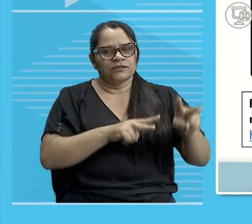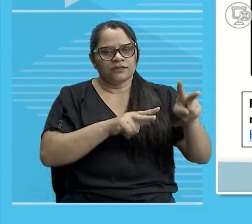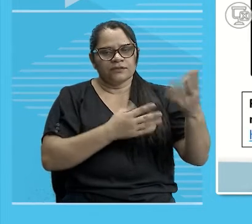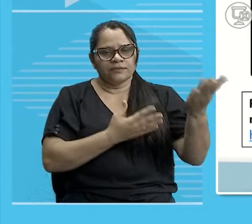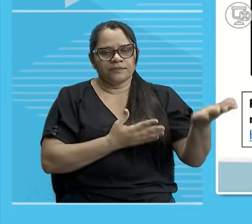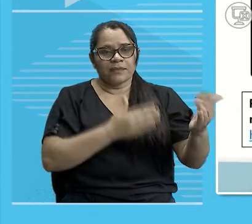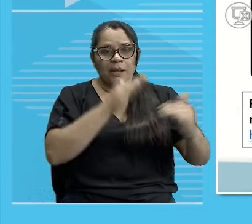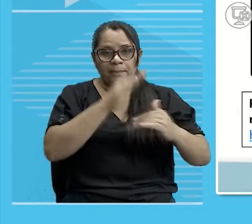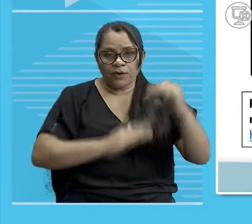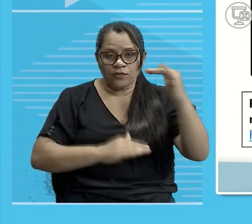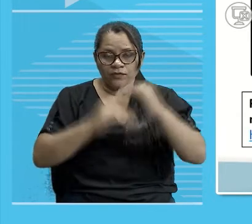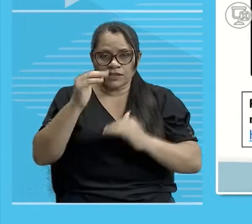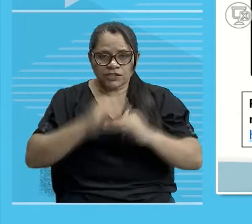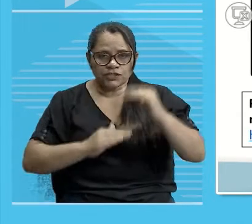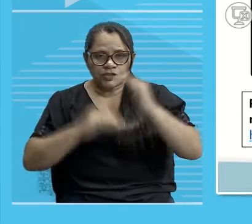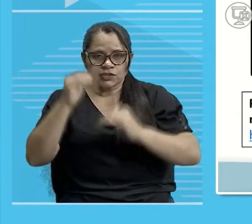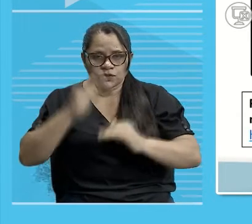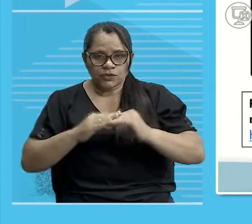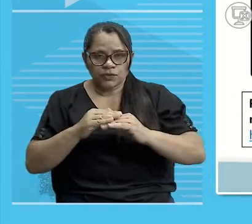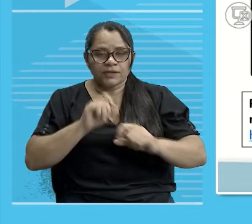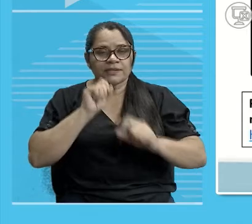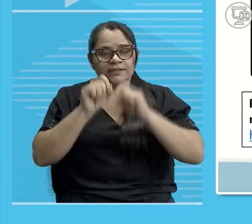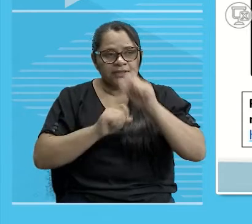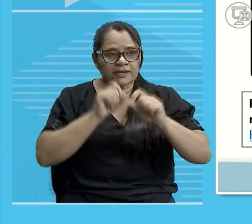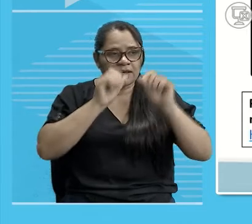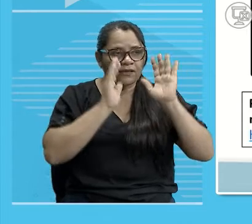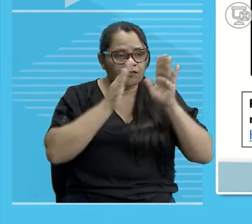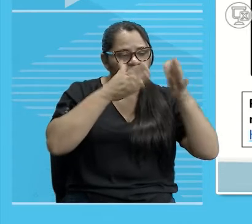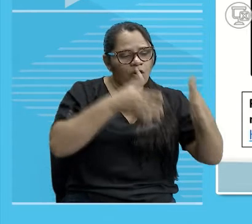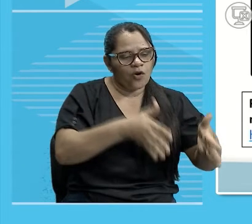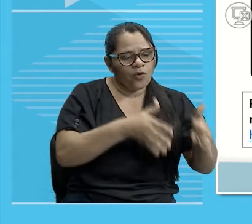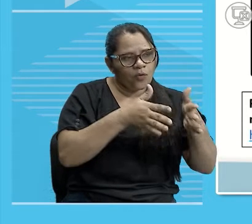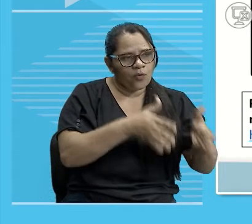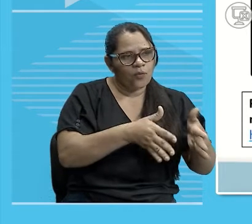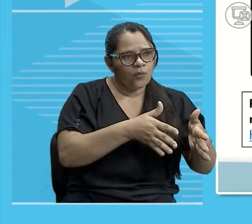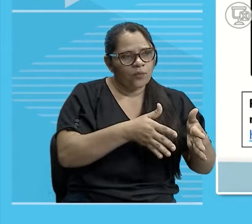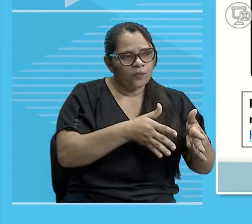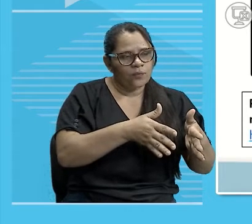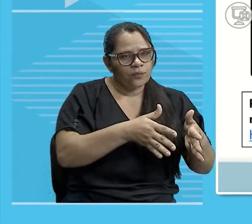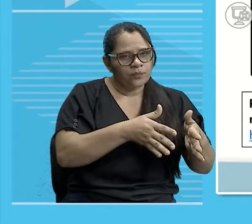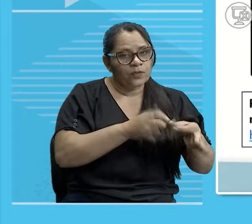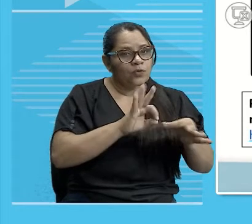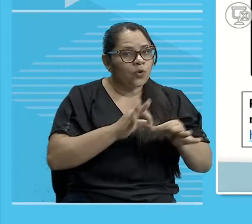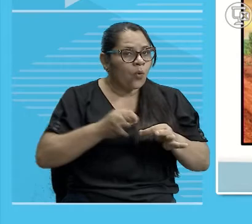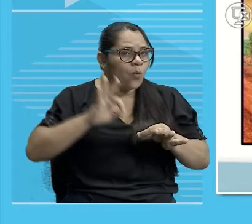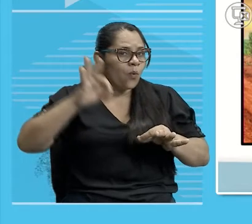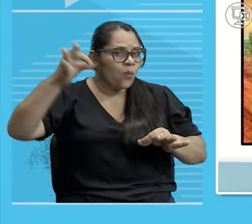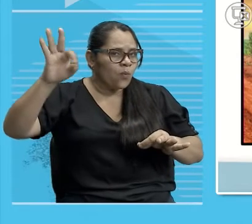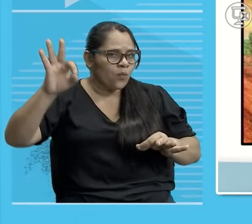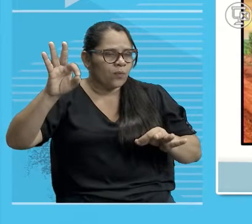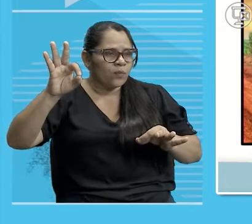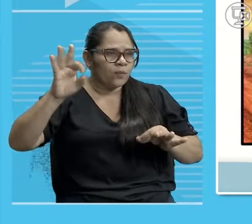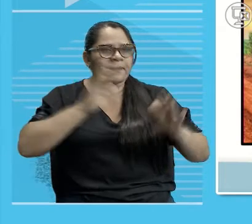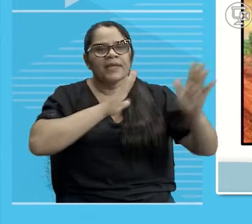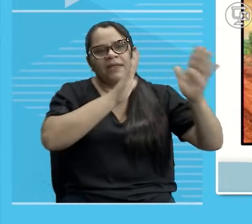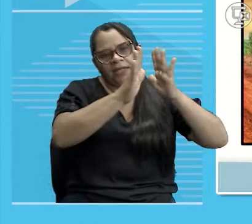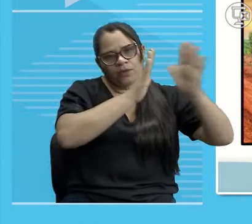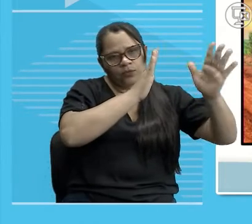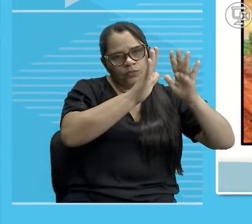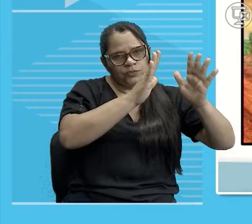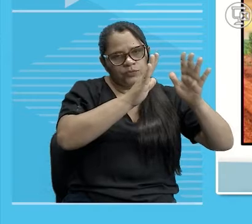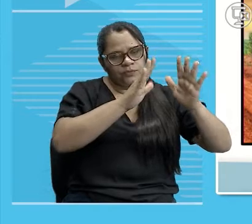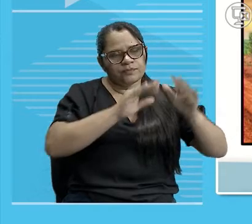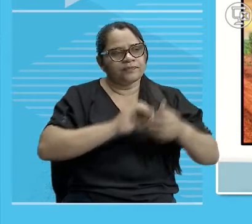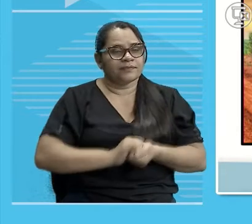profissões que devem se manterem alta em longo prazo vamos começar você